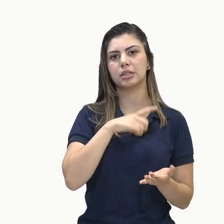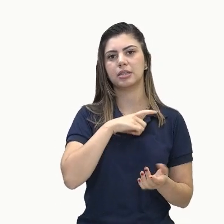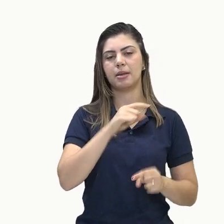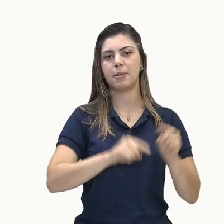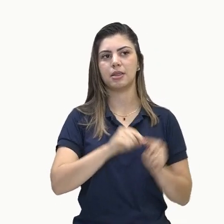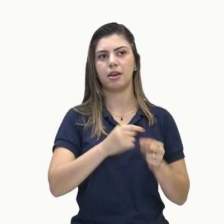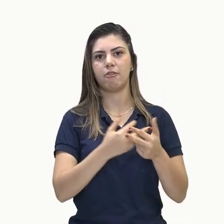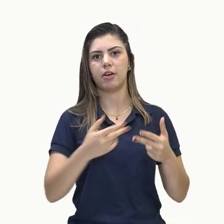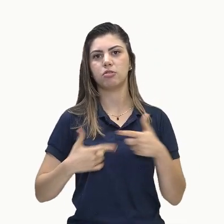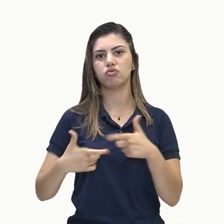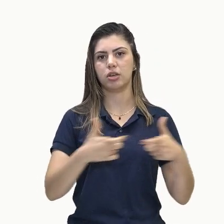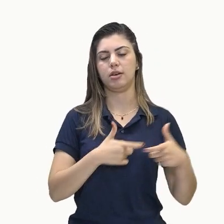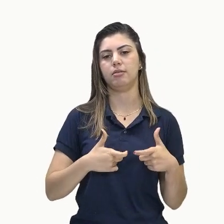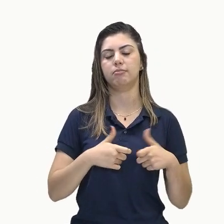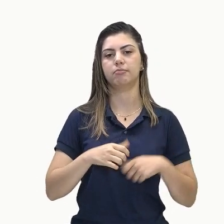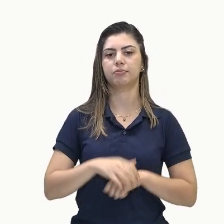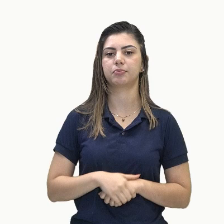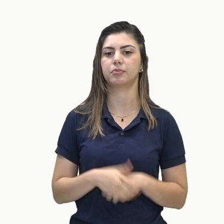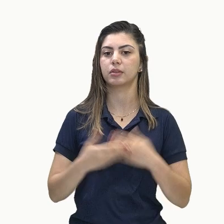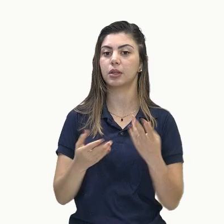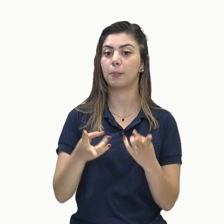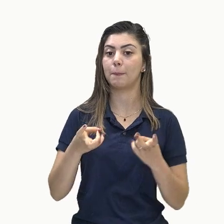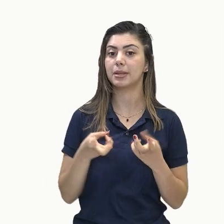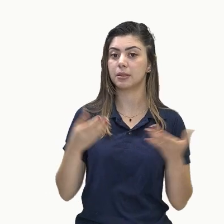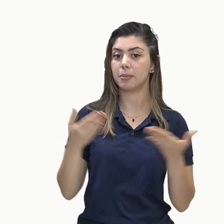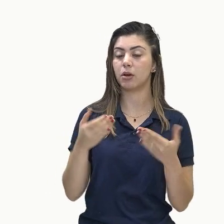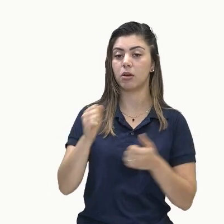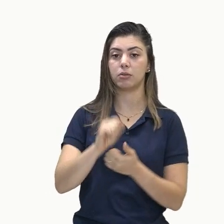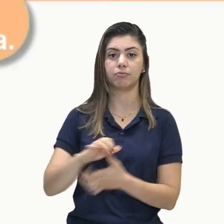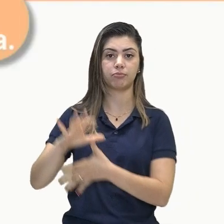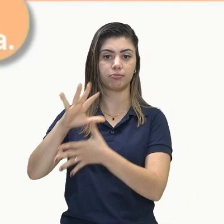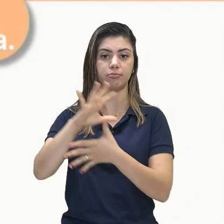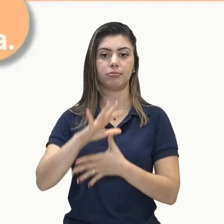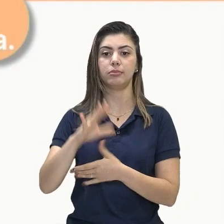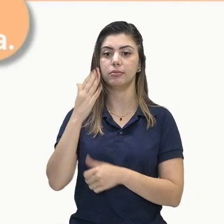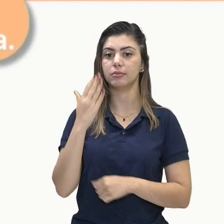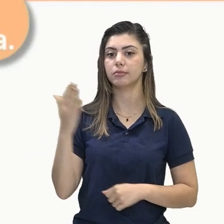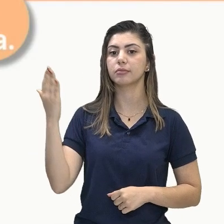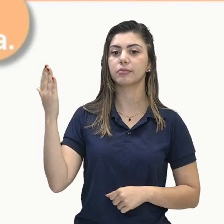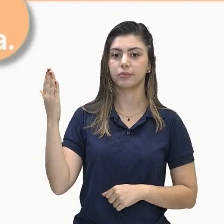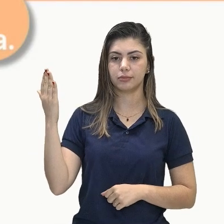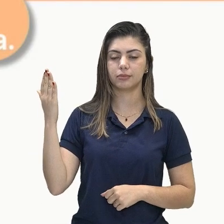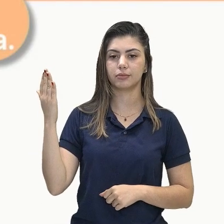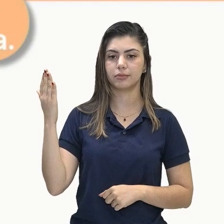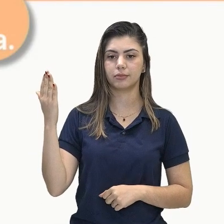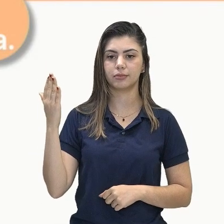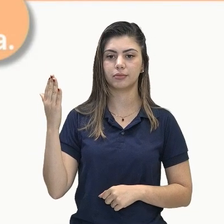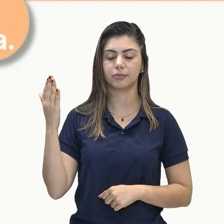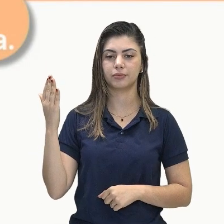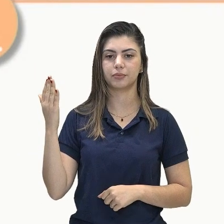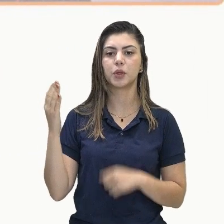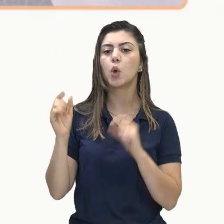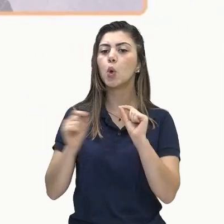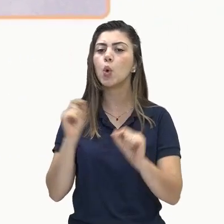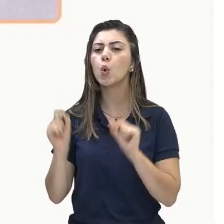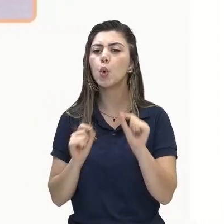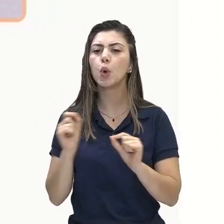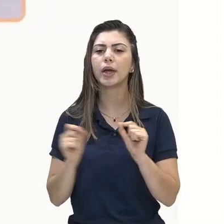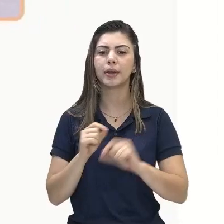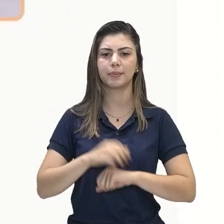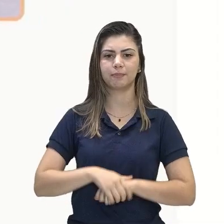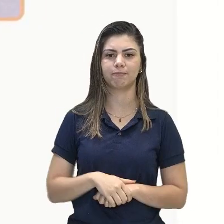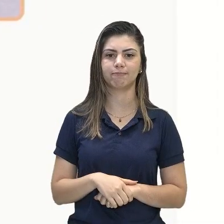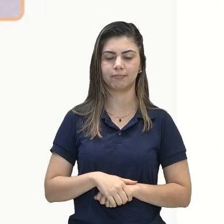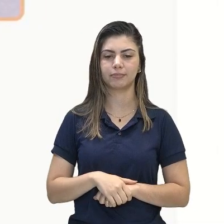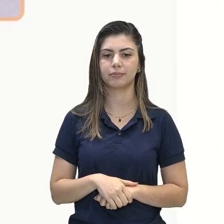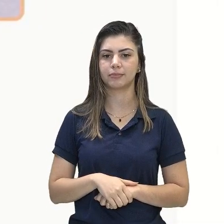aqui nesse nosso mapa, prestem bastante atenção aqui, que nós temos,